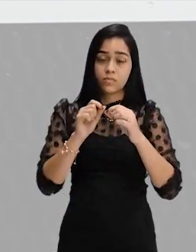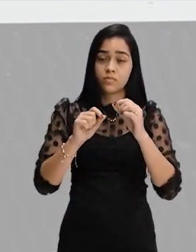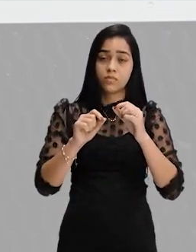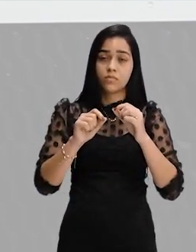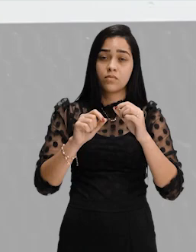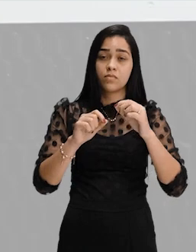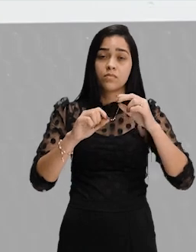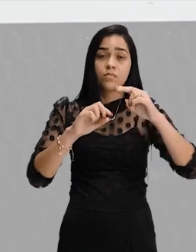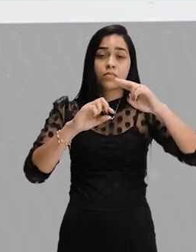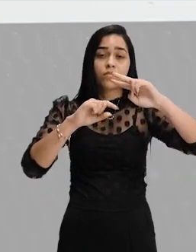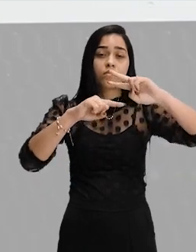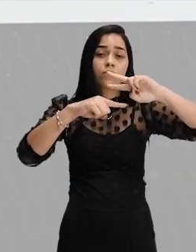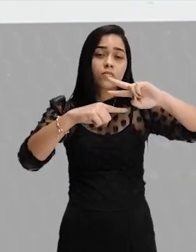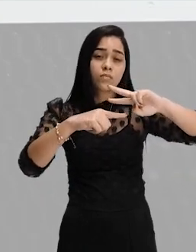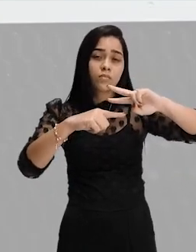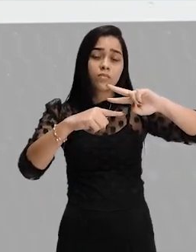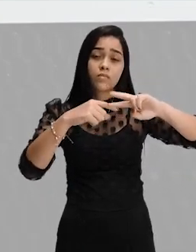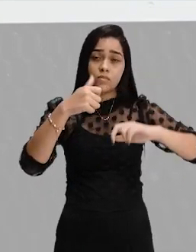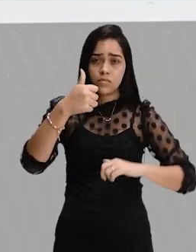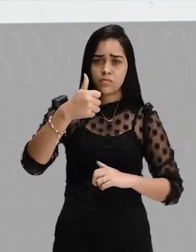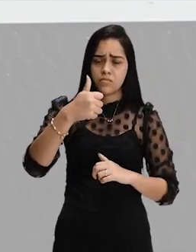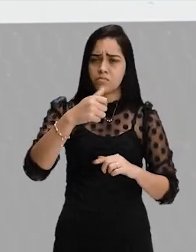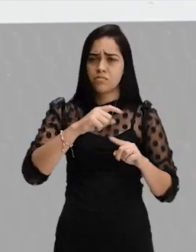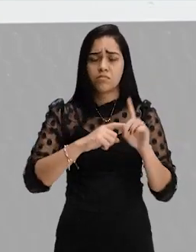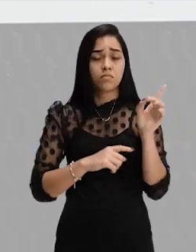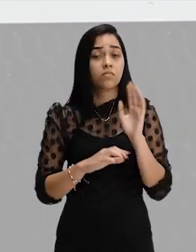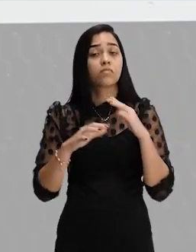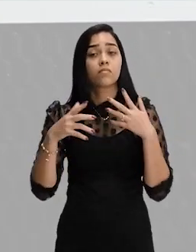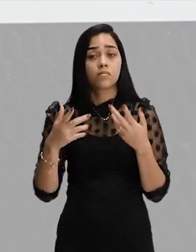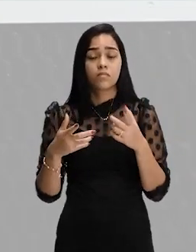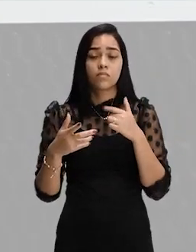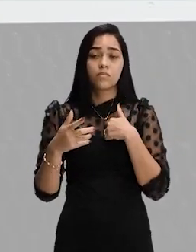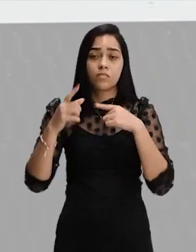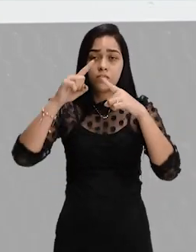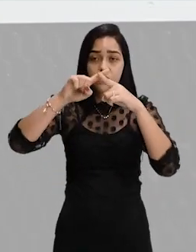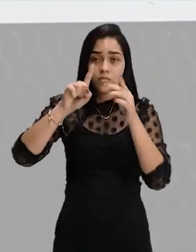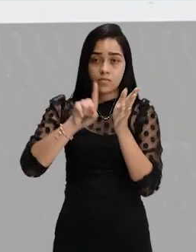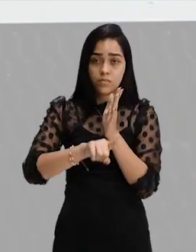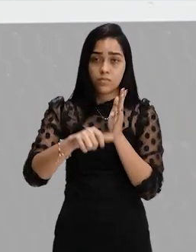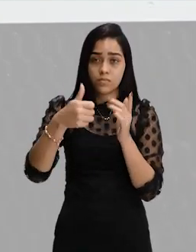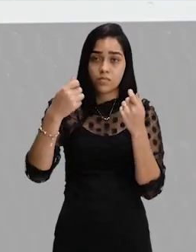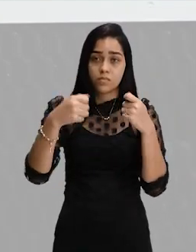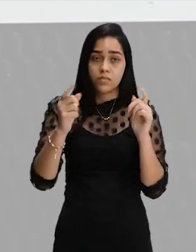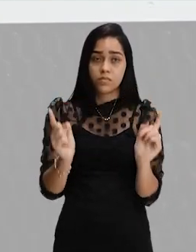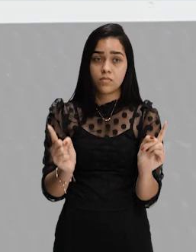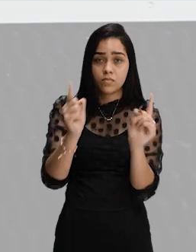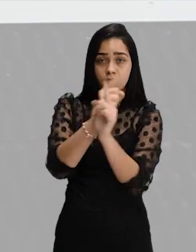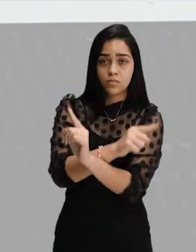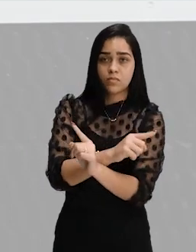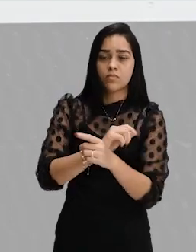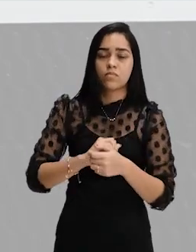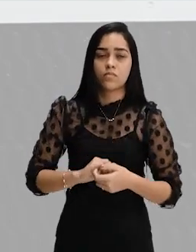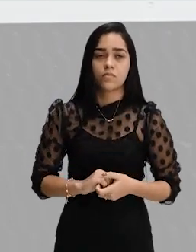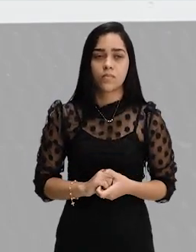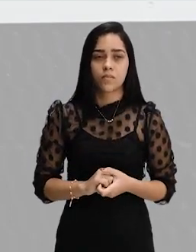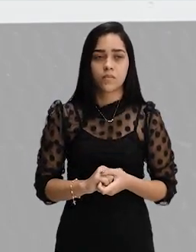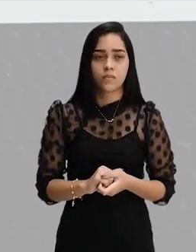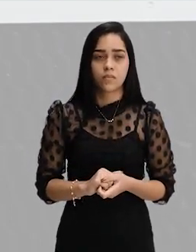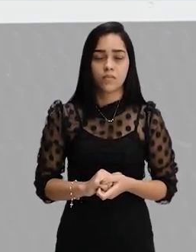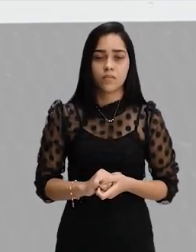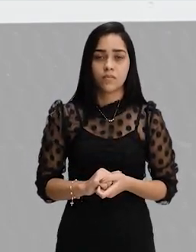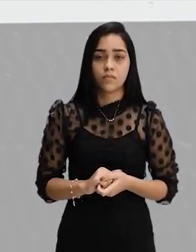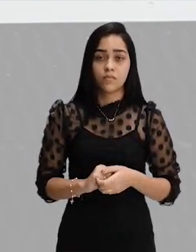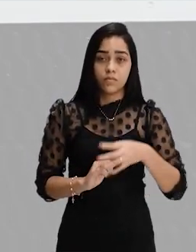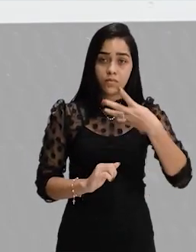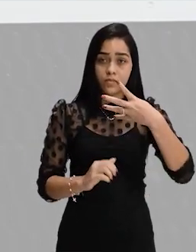pessoal, mas 4 não é menor do que 1. É verdade. É por isso que quando eu multiplico por menos 1, eu tenho que inverter. Ó. O certo é 4